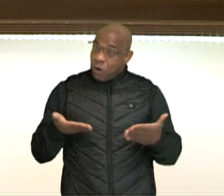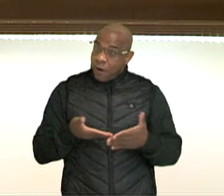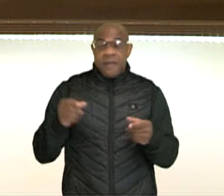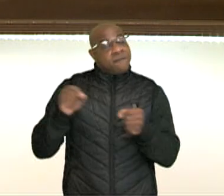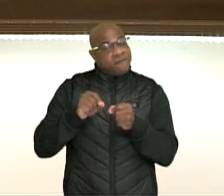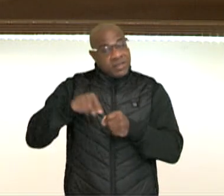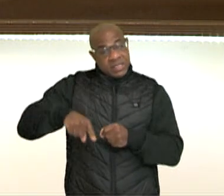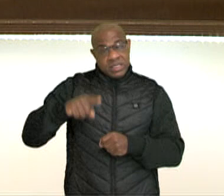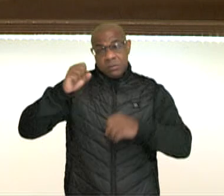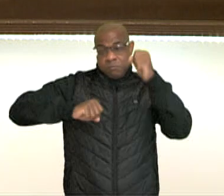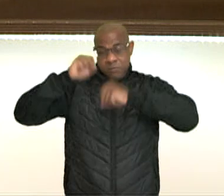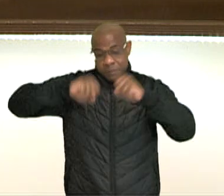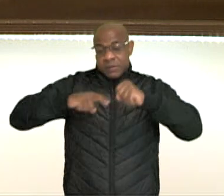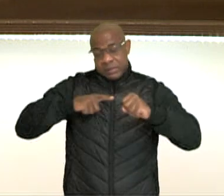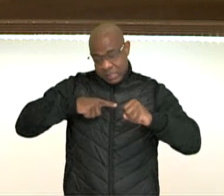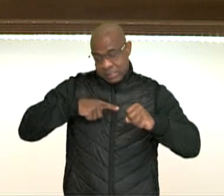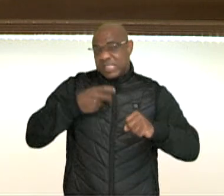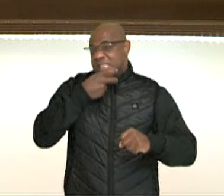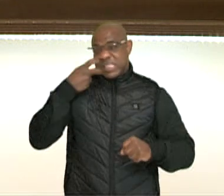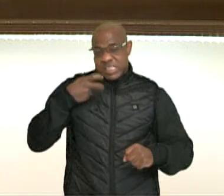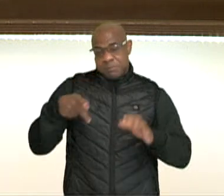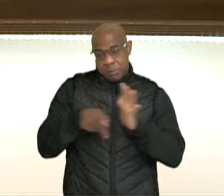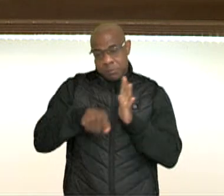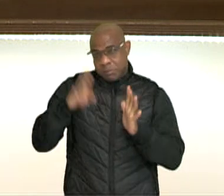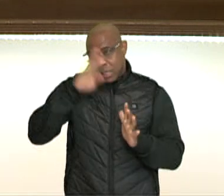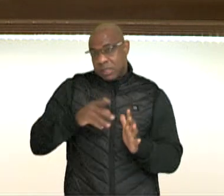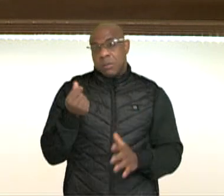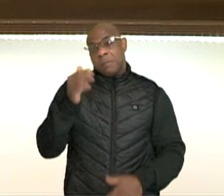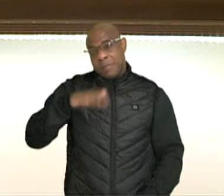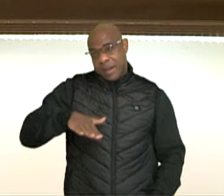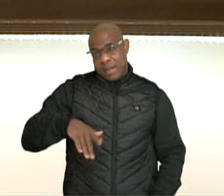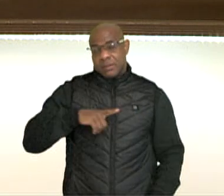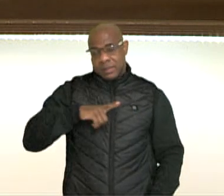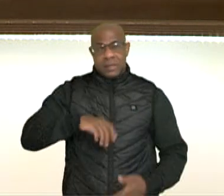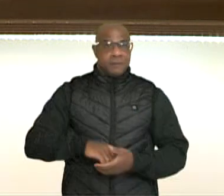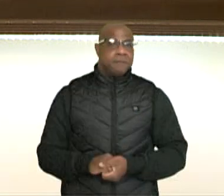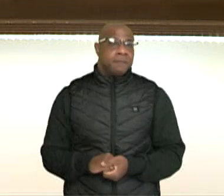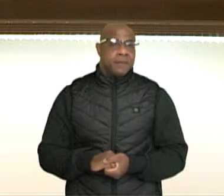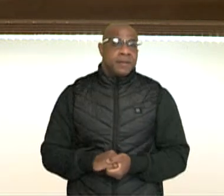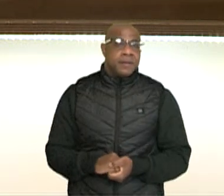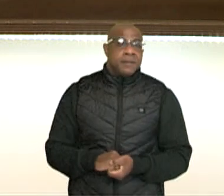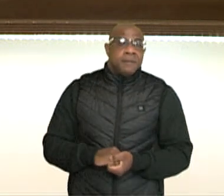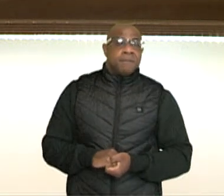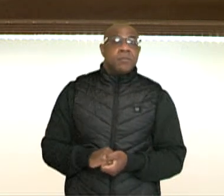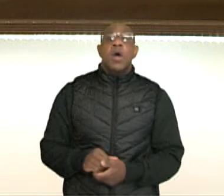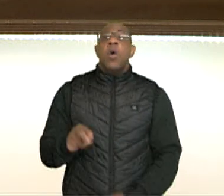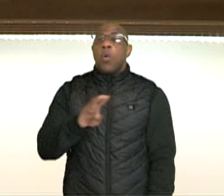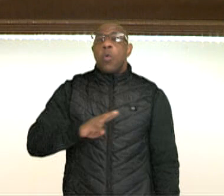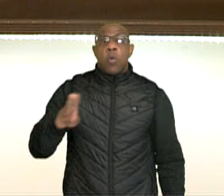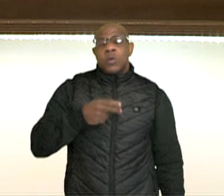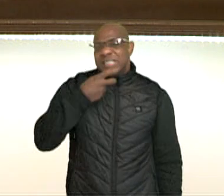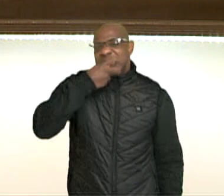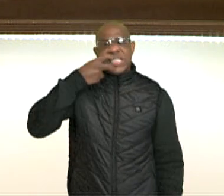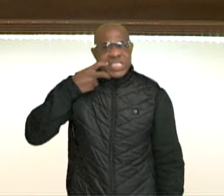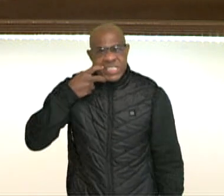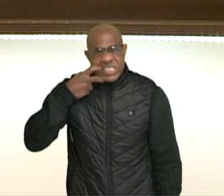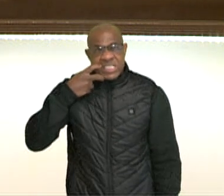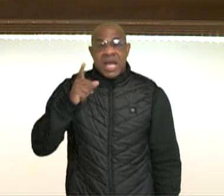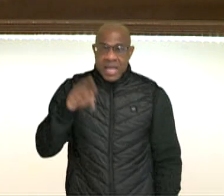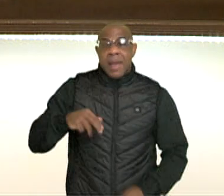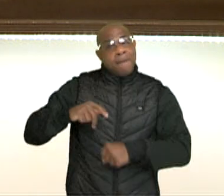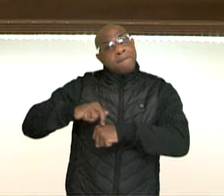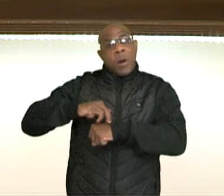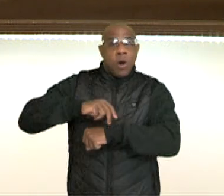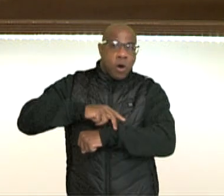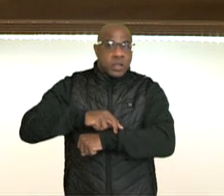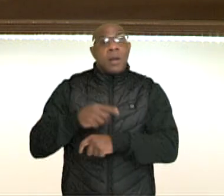fabricados no Brasil, se tornaram mais baratos. Vamos pensar juntos. O uso do aparelho dentário virou